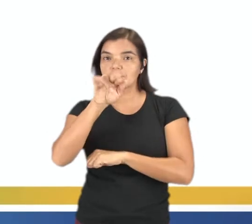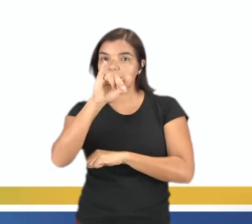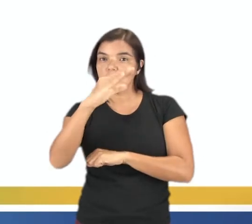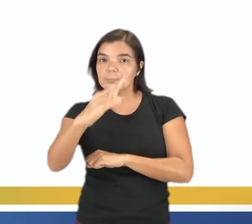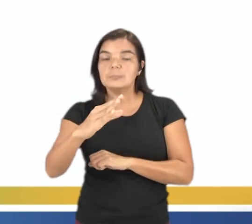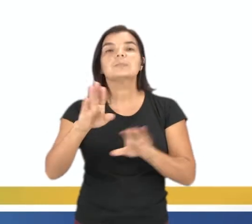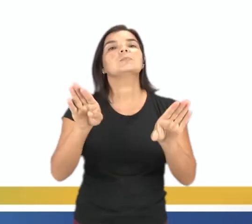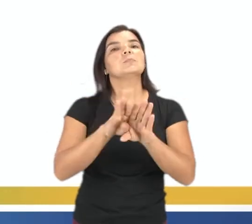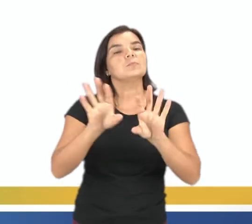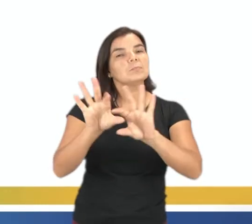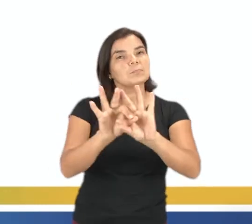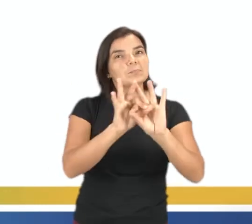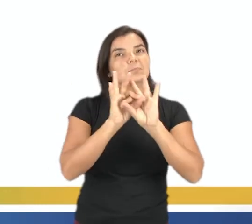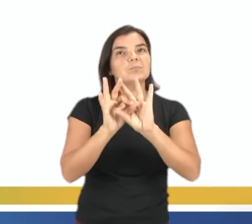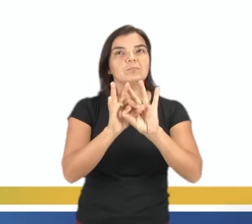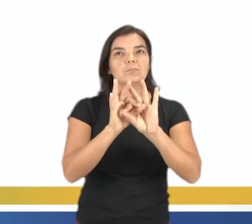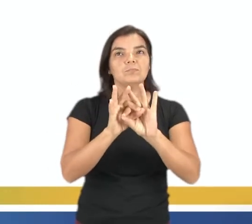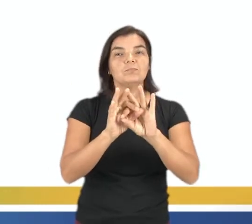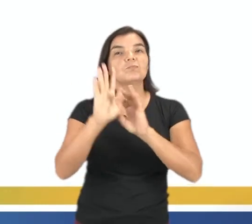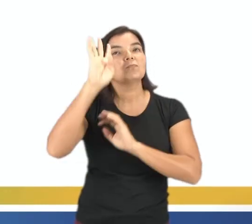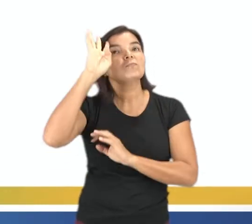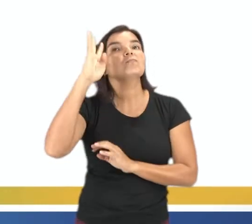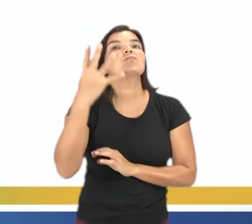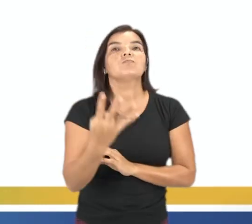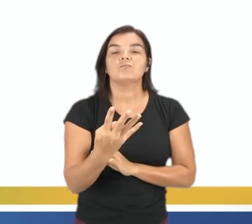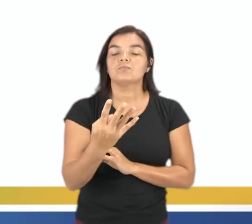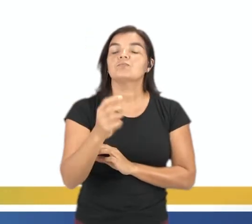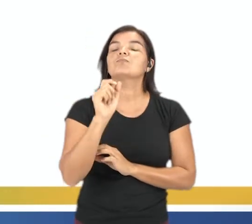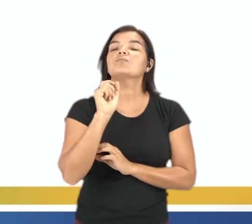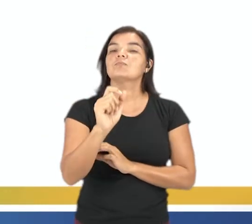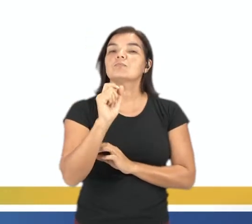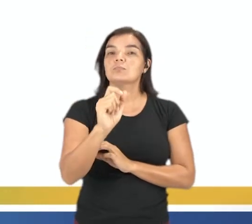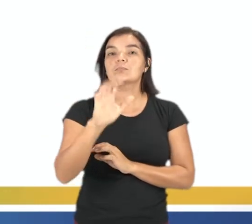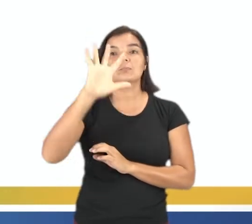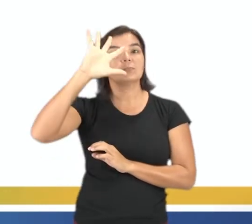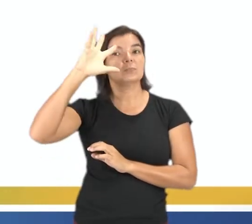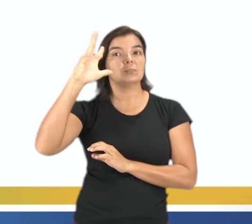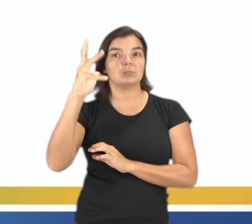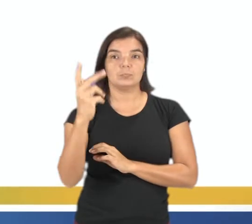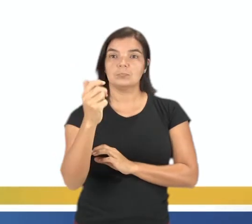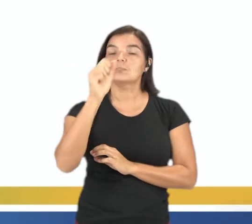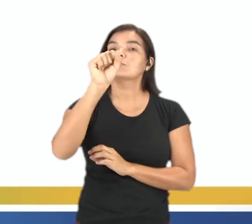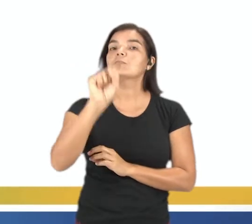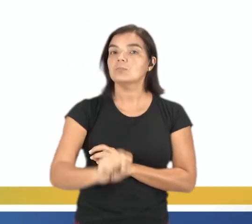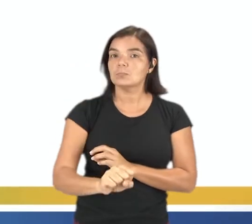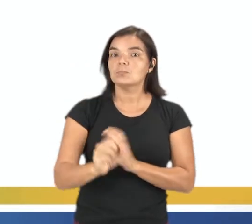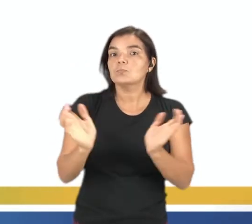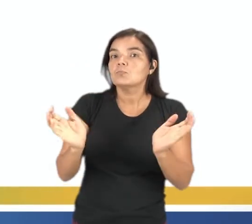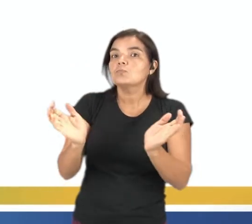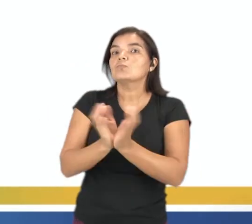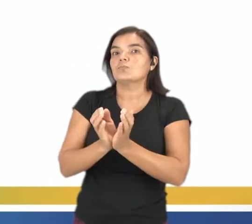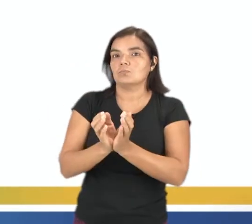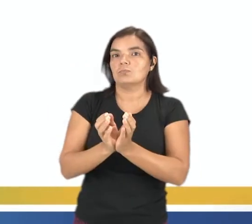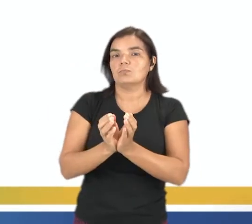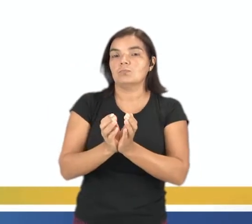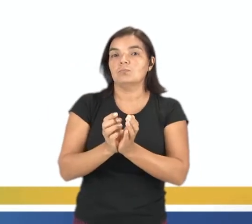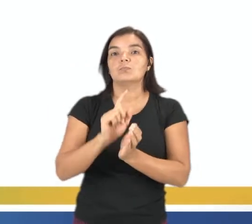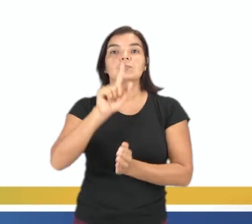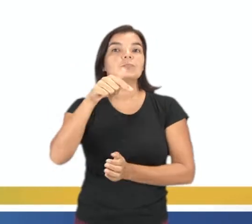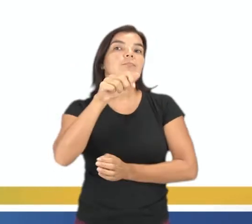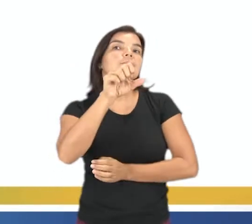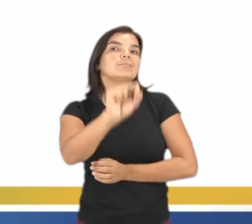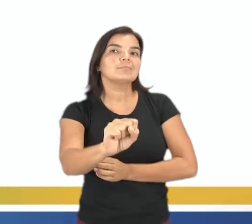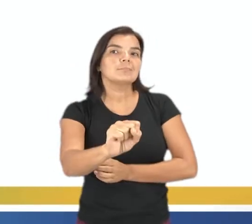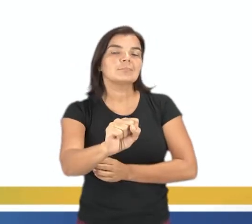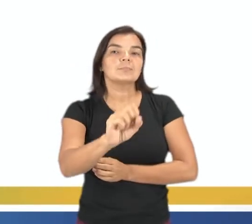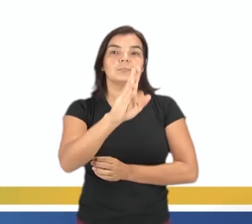falar, reunidos, decidiram admitir a África do Sul no grupo. Portanto, ficou um S depois de BRIC,